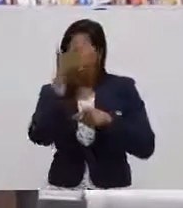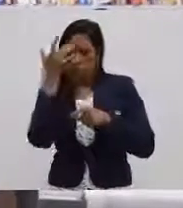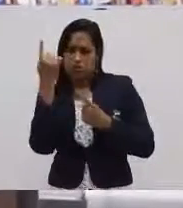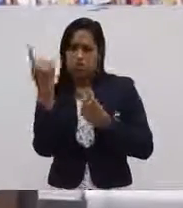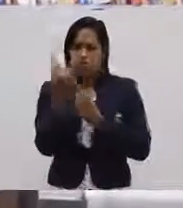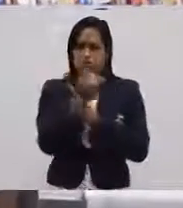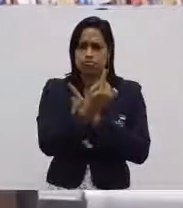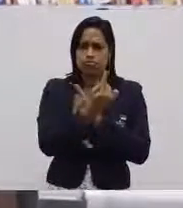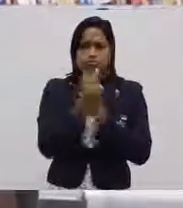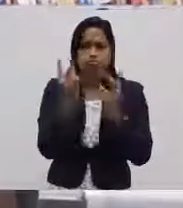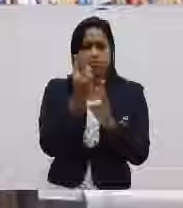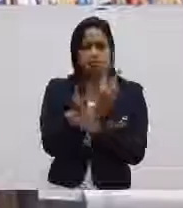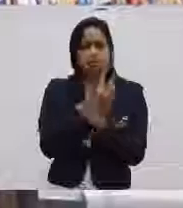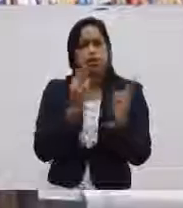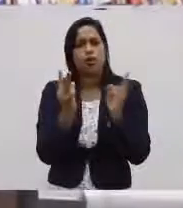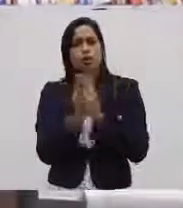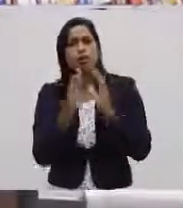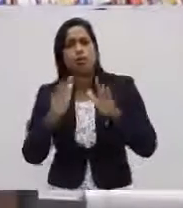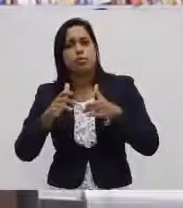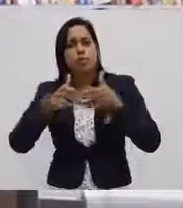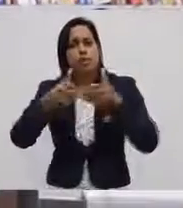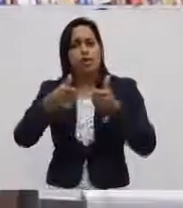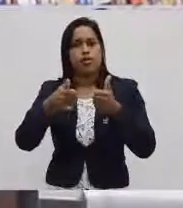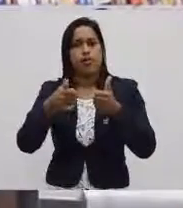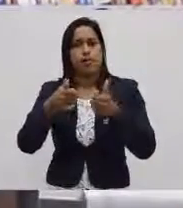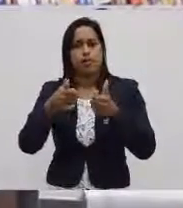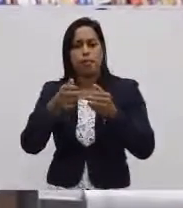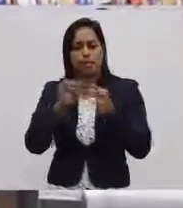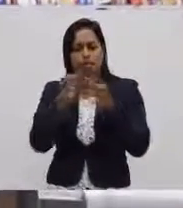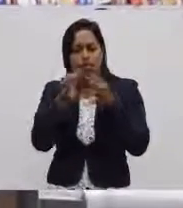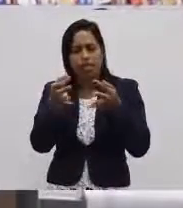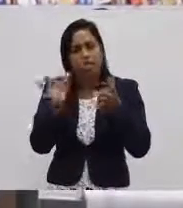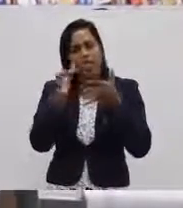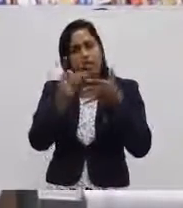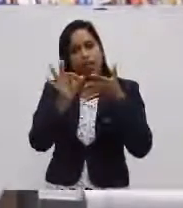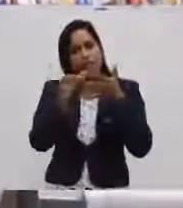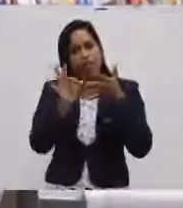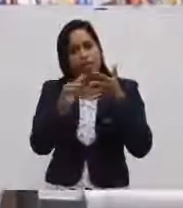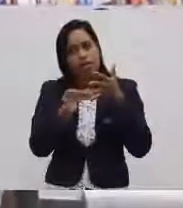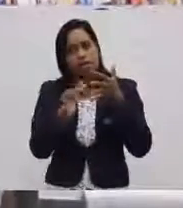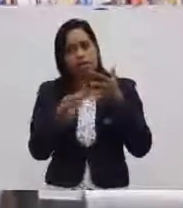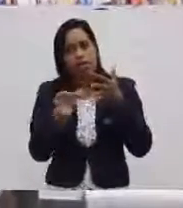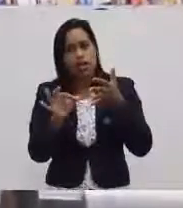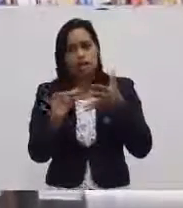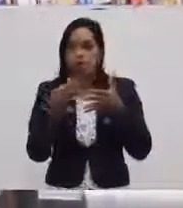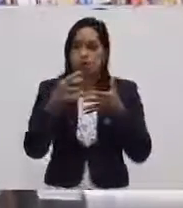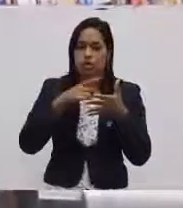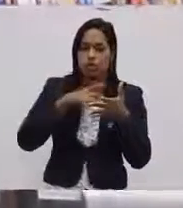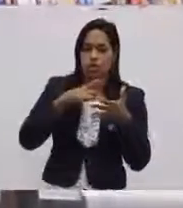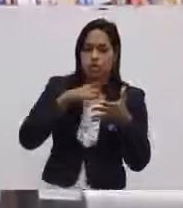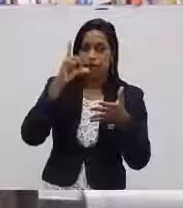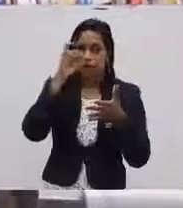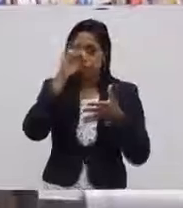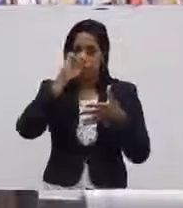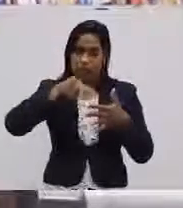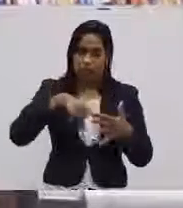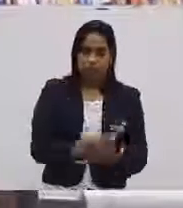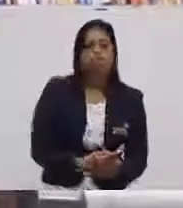sem percalços no meio do caminho, com arranjo físico bem detalhado, elas têm menos chance de tropeçar, de cair, de se